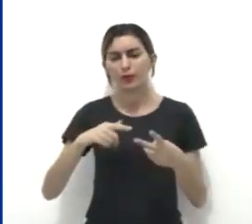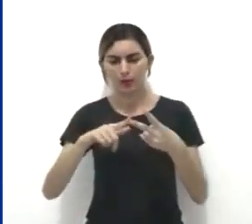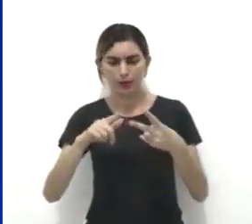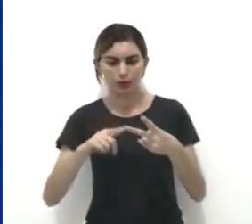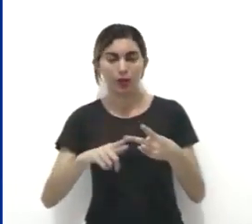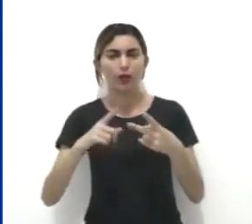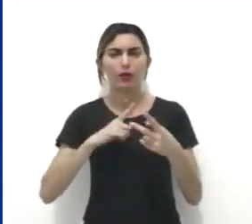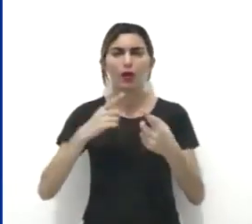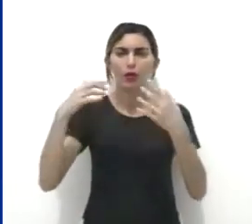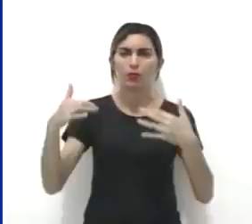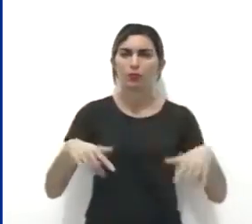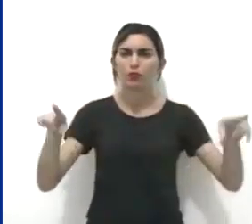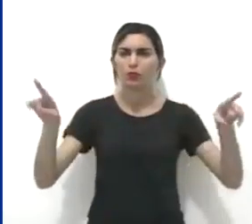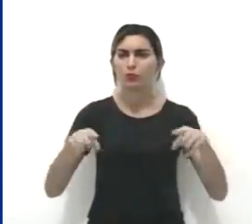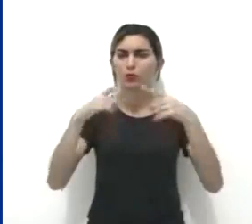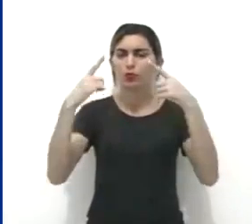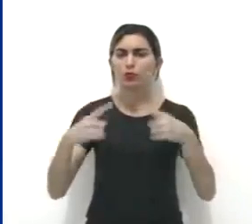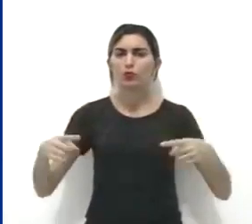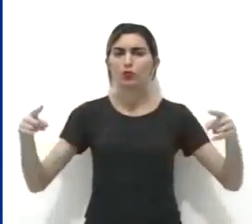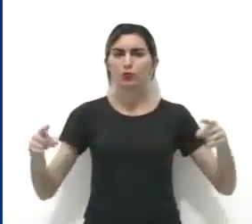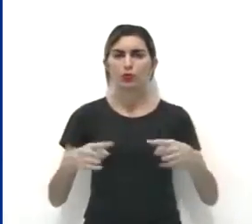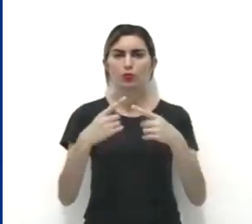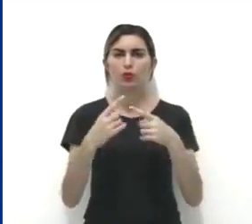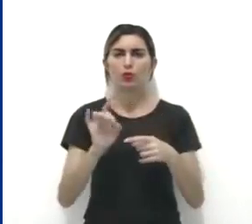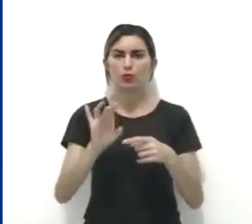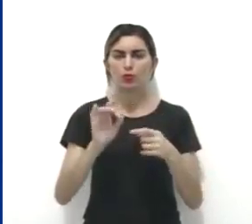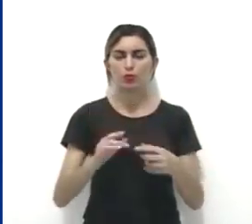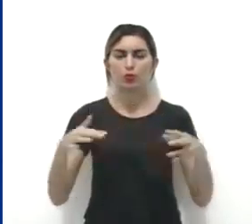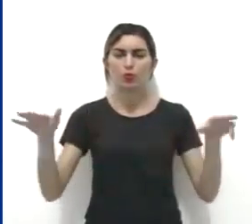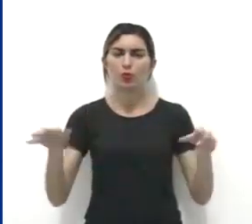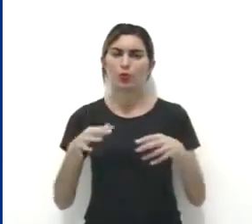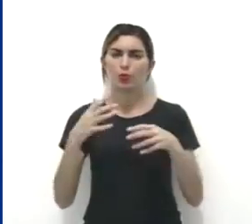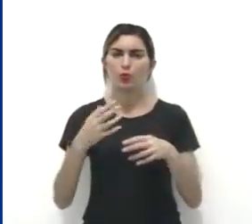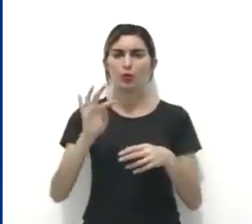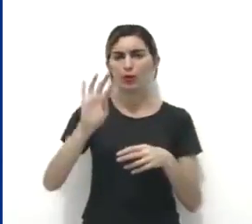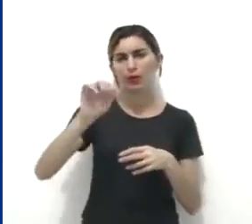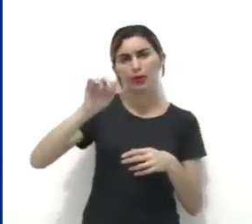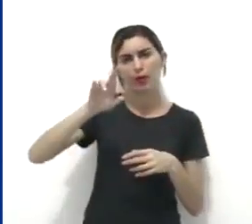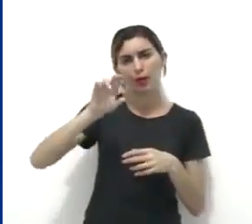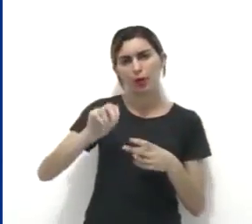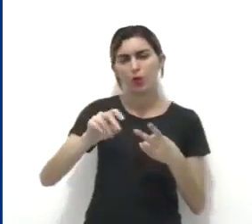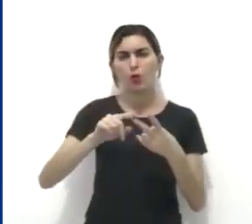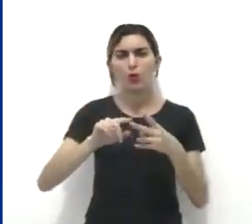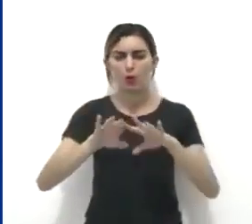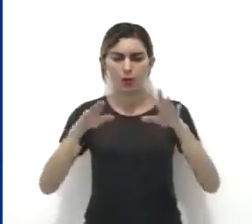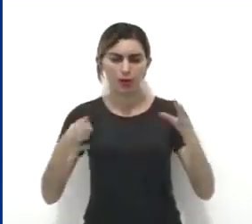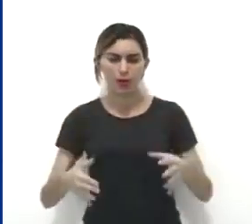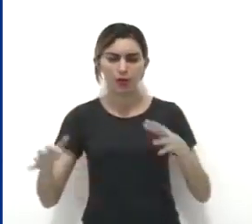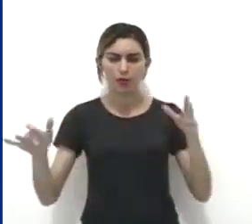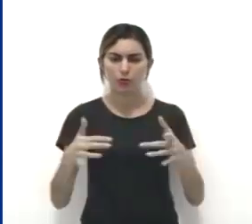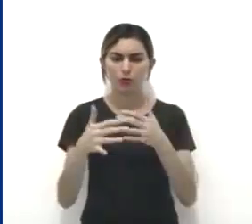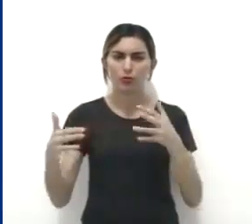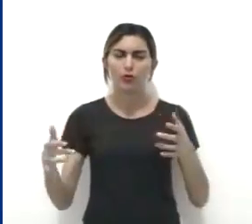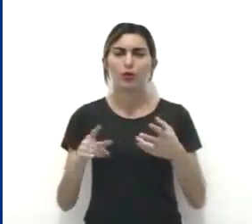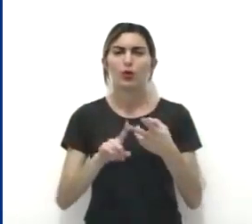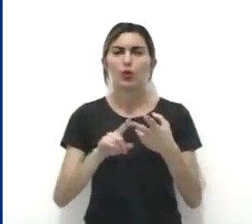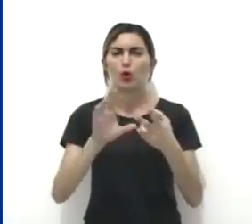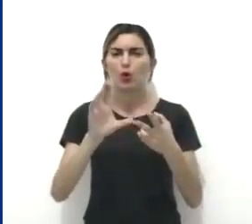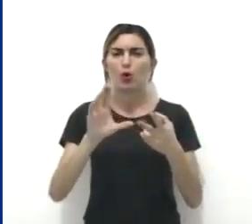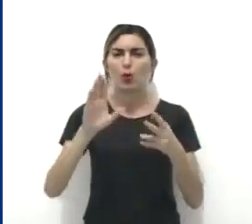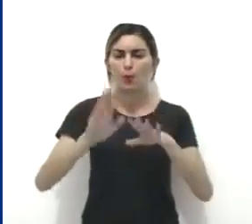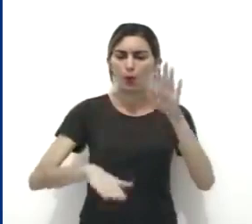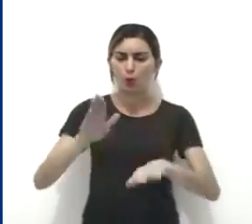nação tem orquestra e é formado apenas por instrumentos de percussão, como tarol, caixa de guerra,